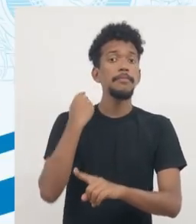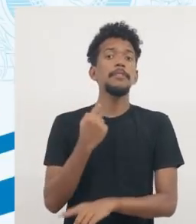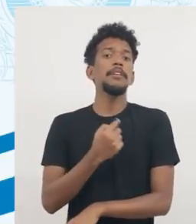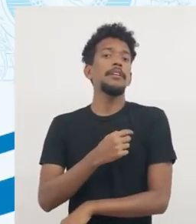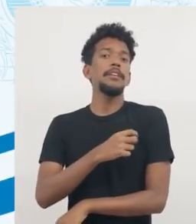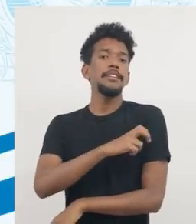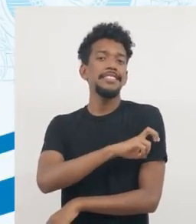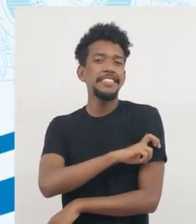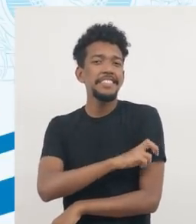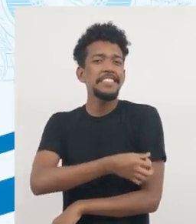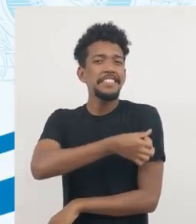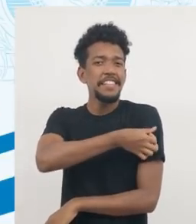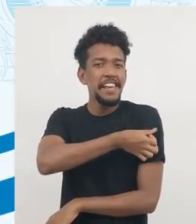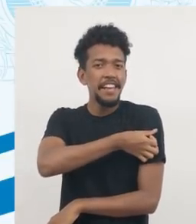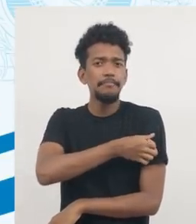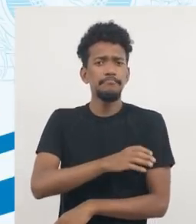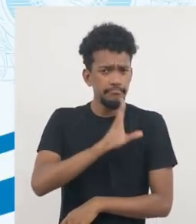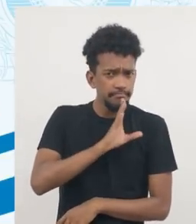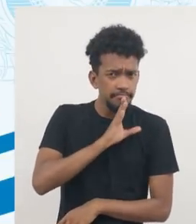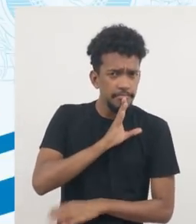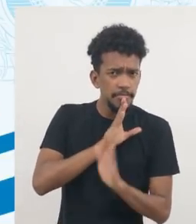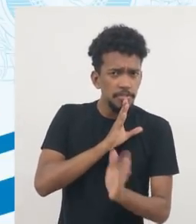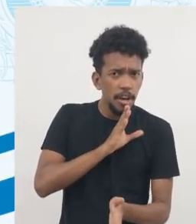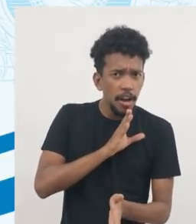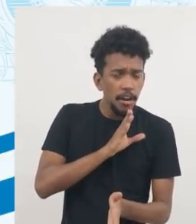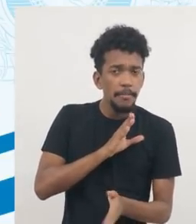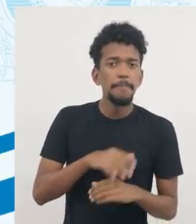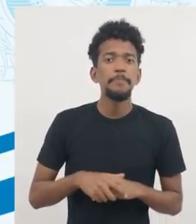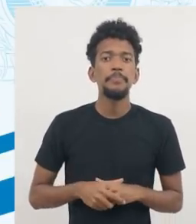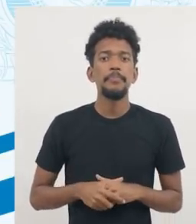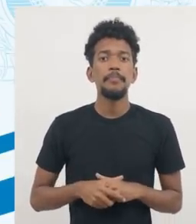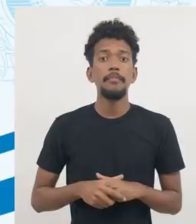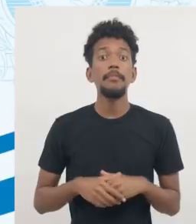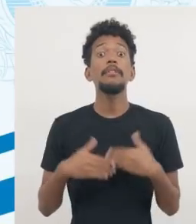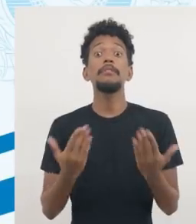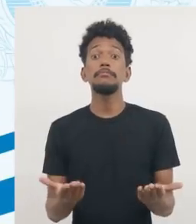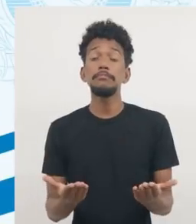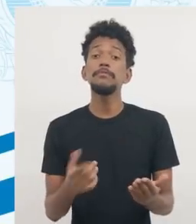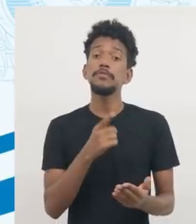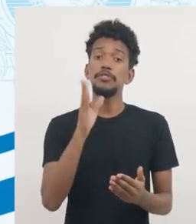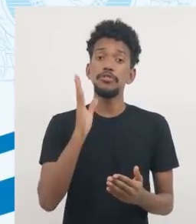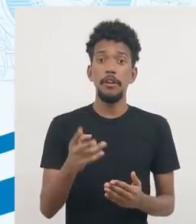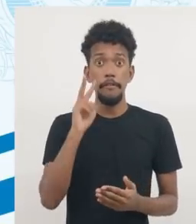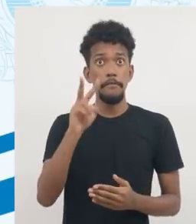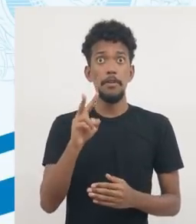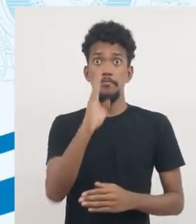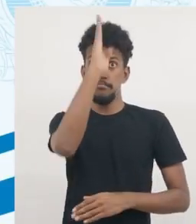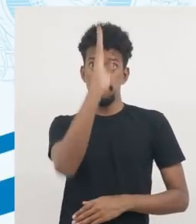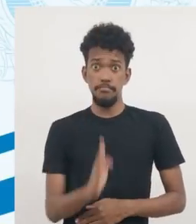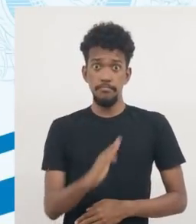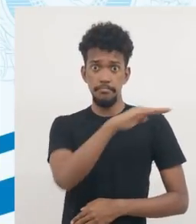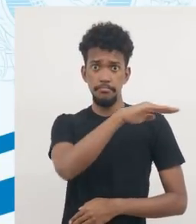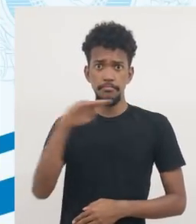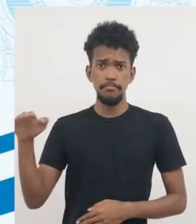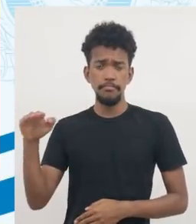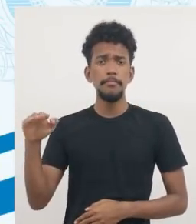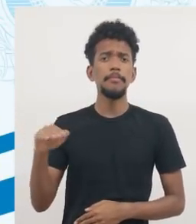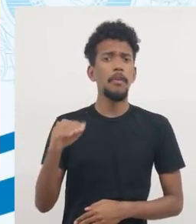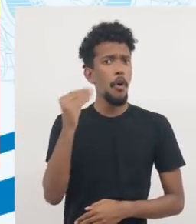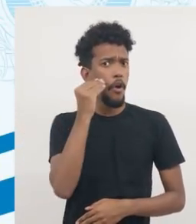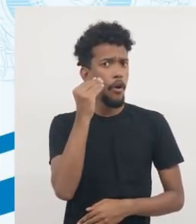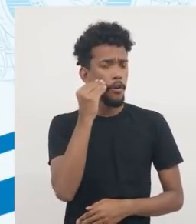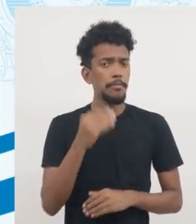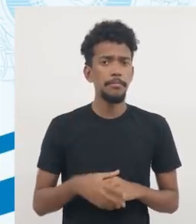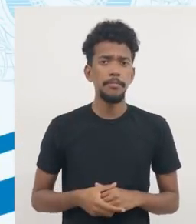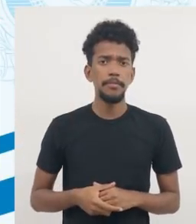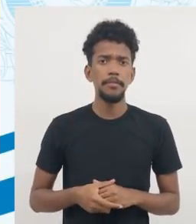fundamental, anos iniciais, talvez você já tenha se deparado com a questão como essa que aparece na sua tela.